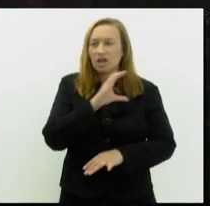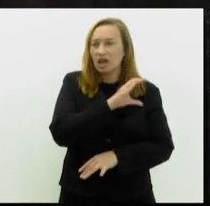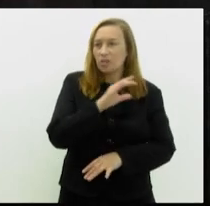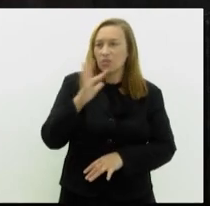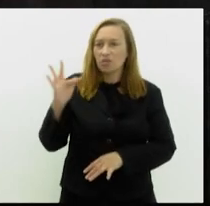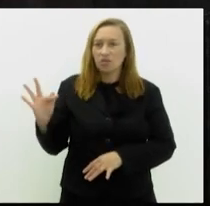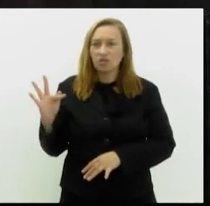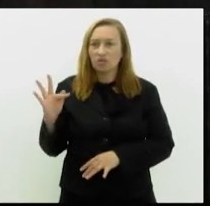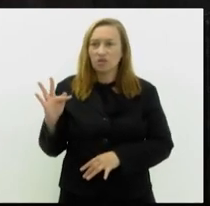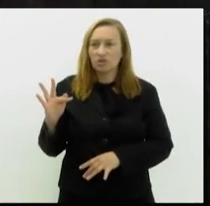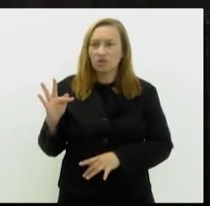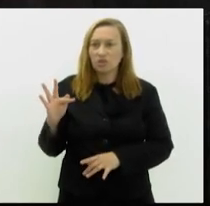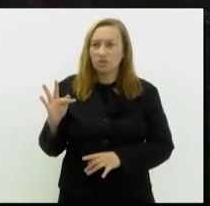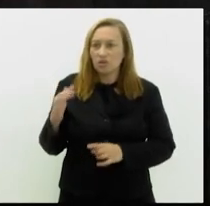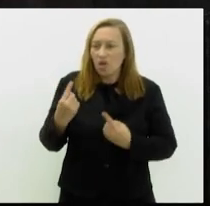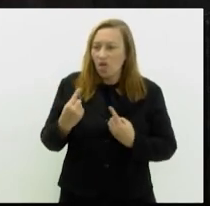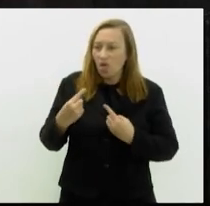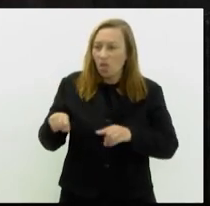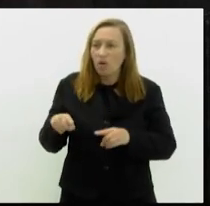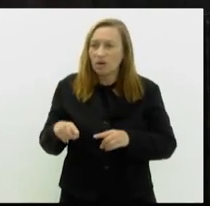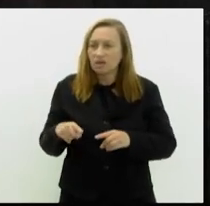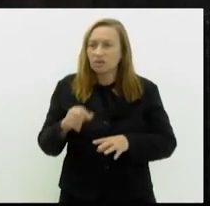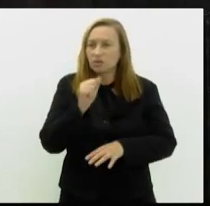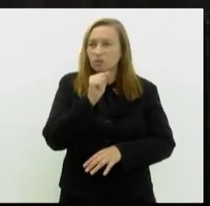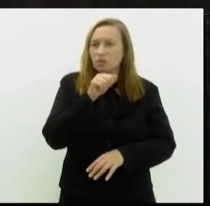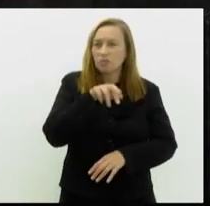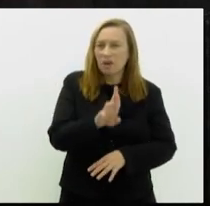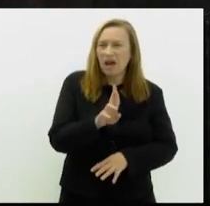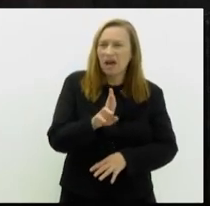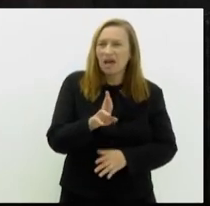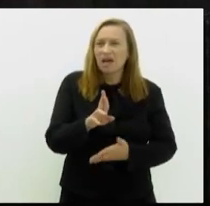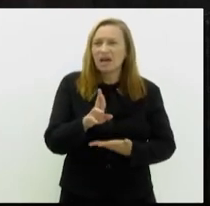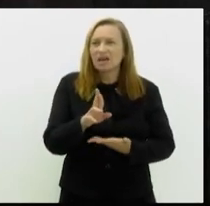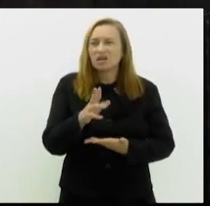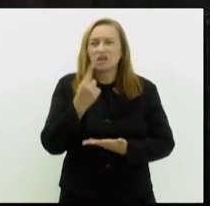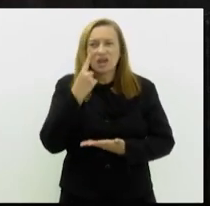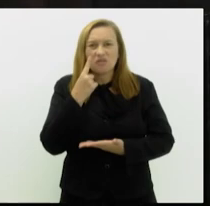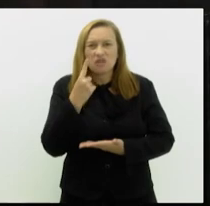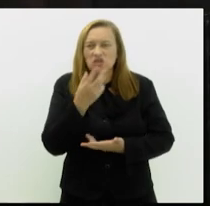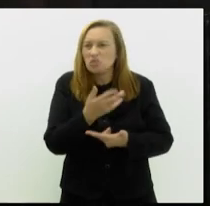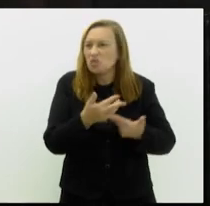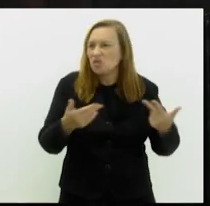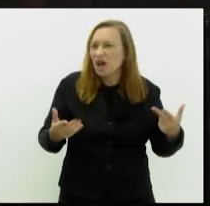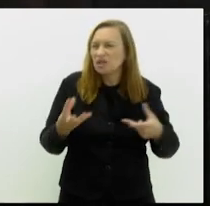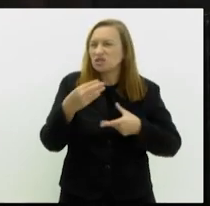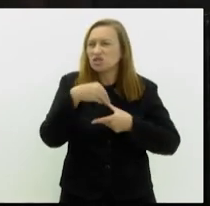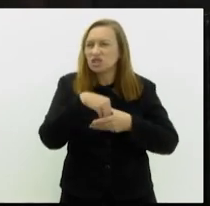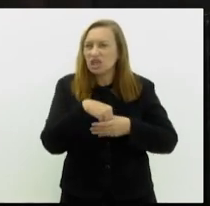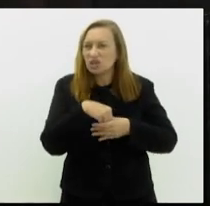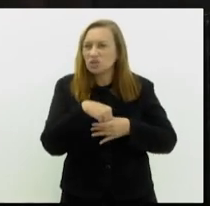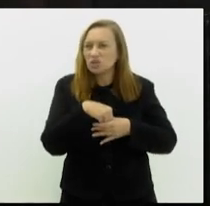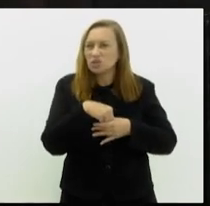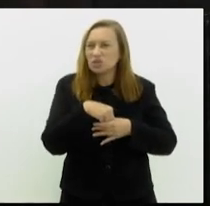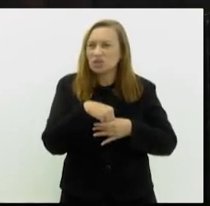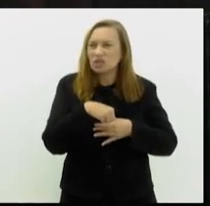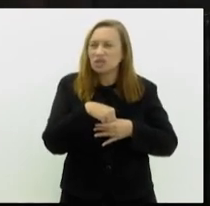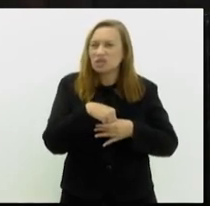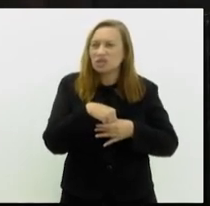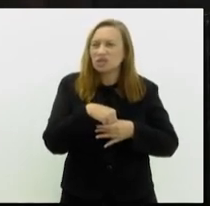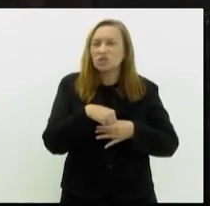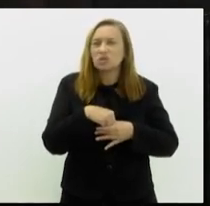qual foram ameaçados em um bar. Ou seja, aquilo que é visto por muitos dentro do nosso